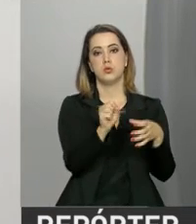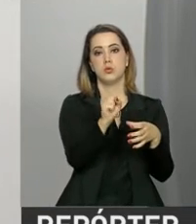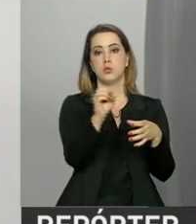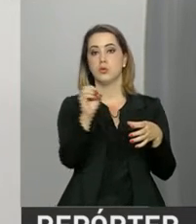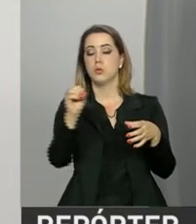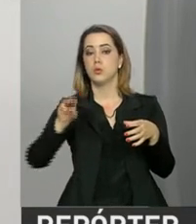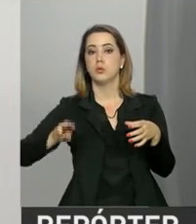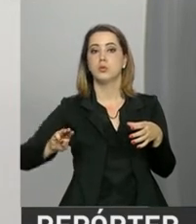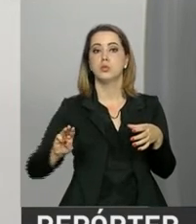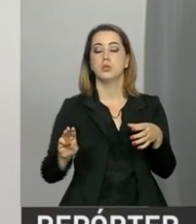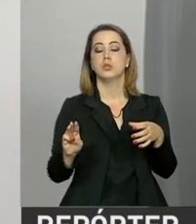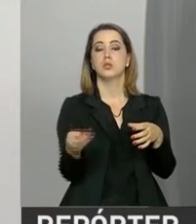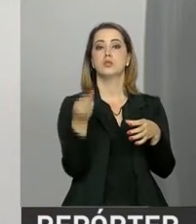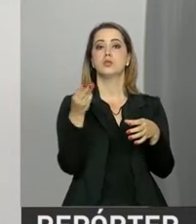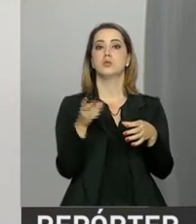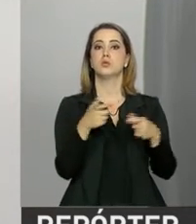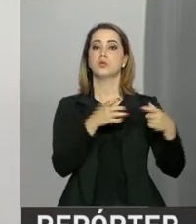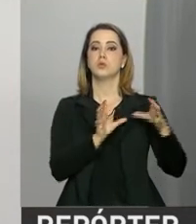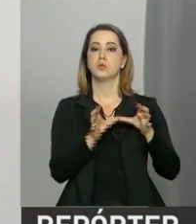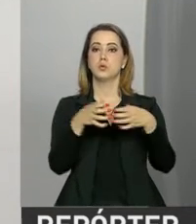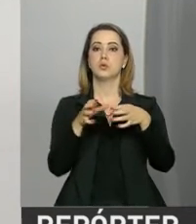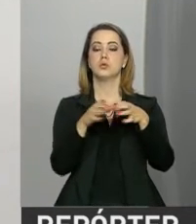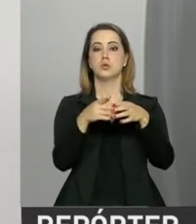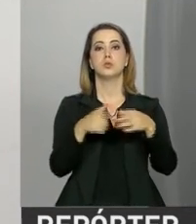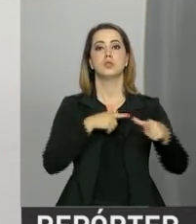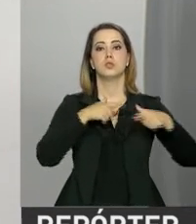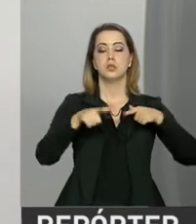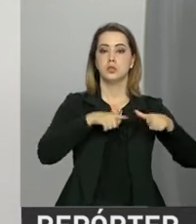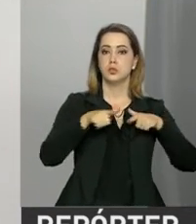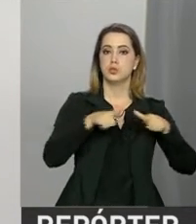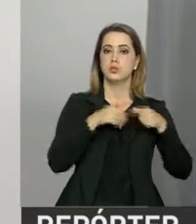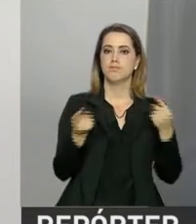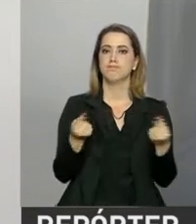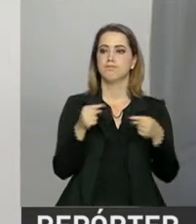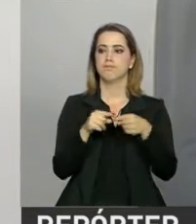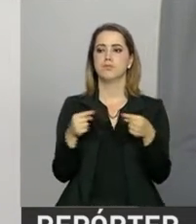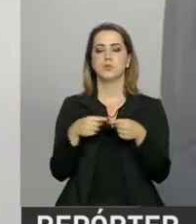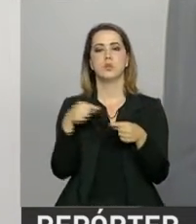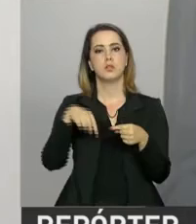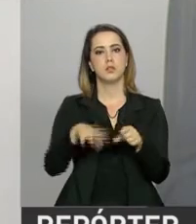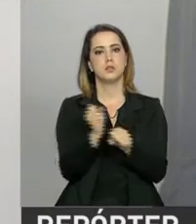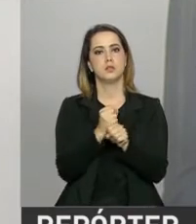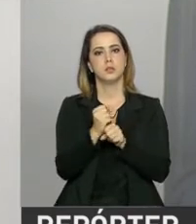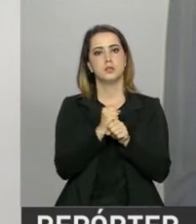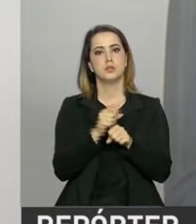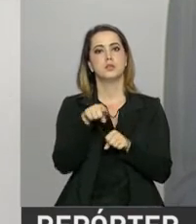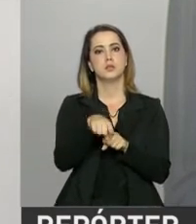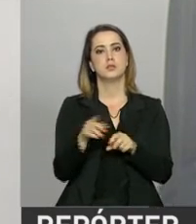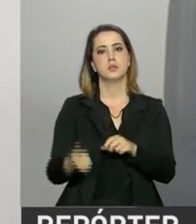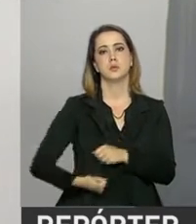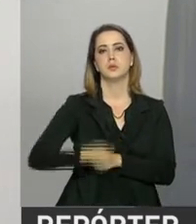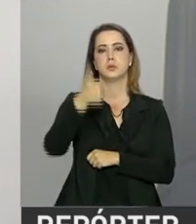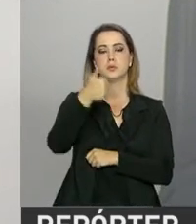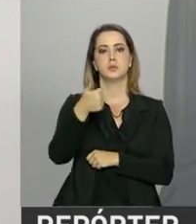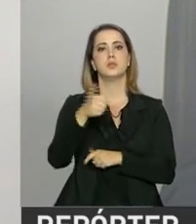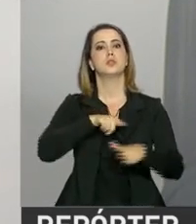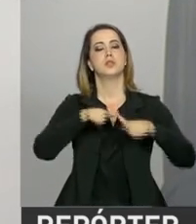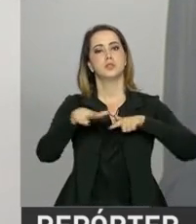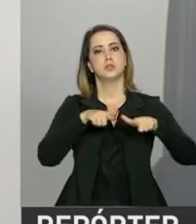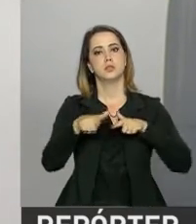mil postos de trabalho direto nesses últimos anos e segundo de qualquer forma isso vai gerar emprego na cadeia